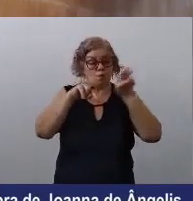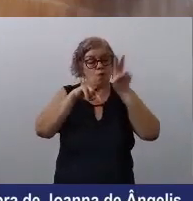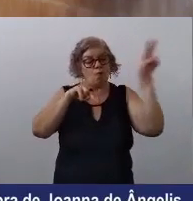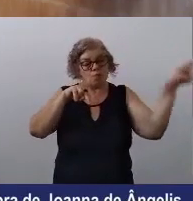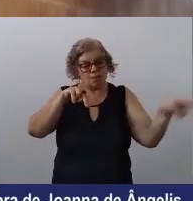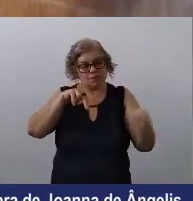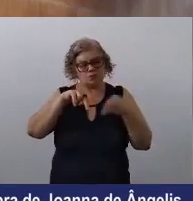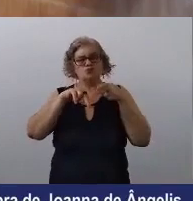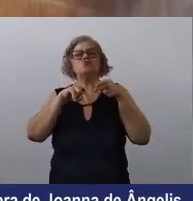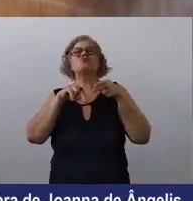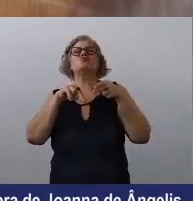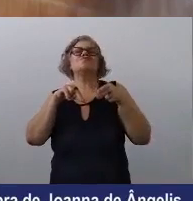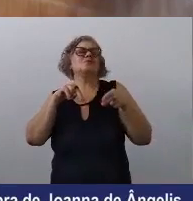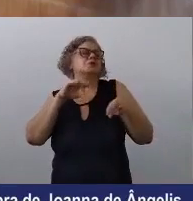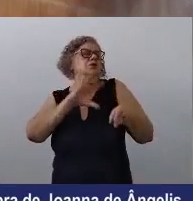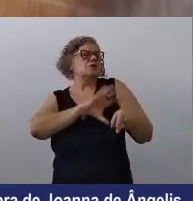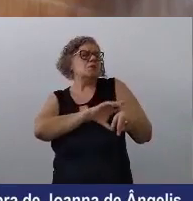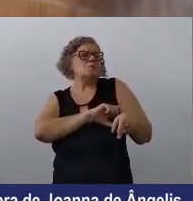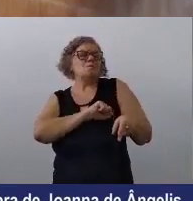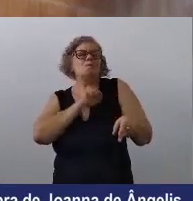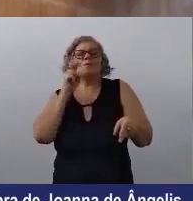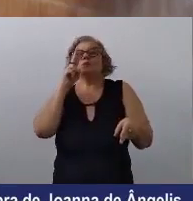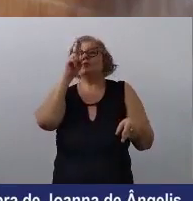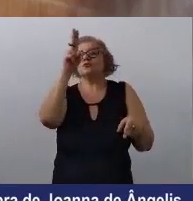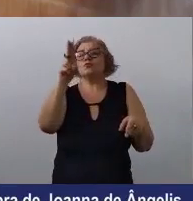Uma mentora extremamente amorosa,